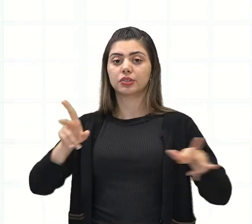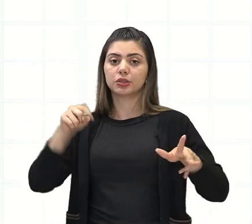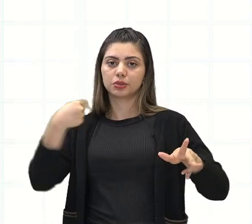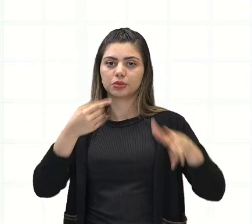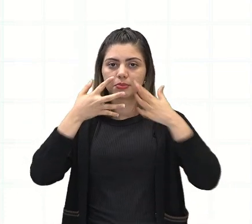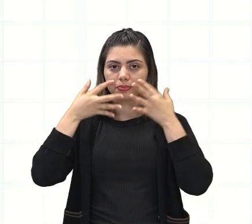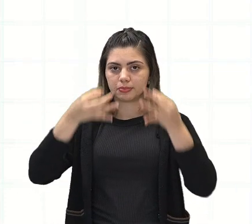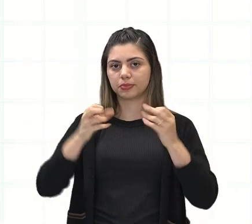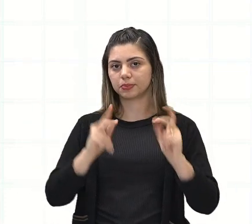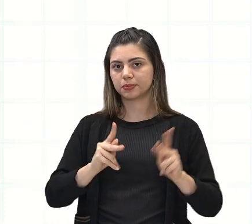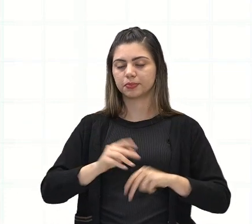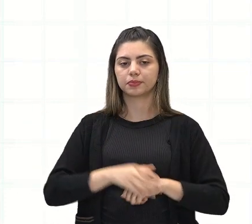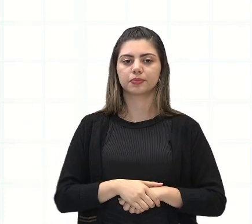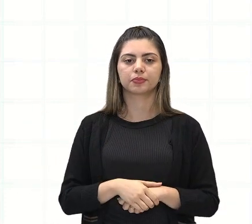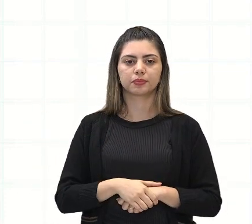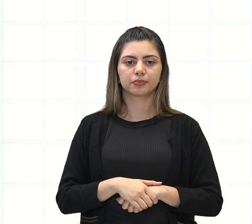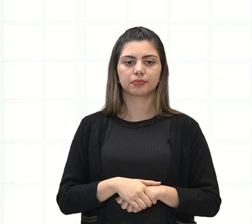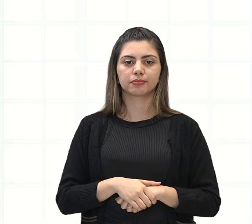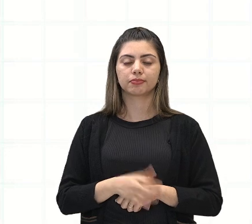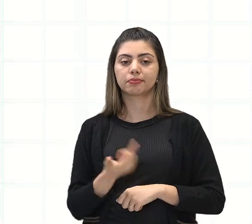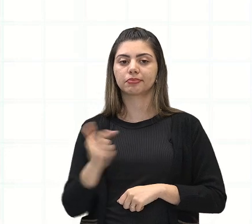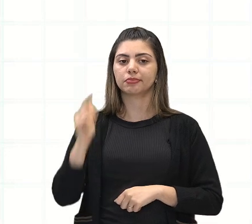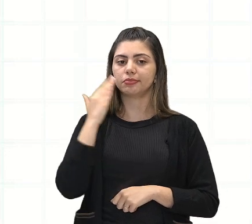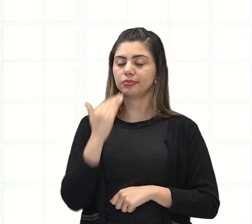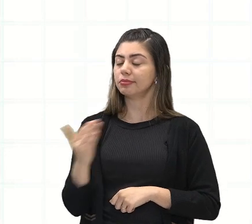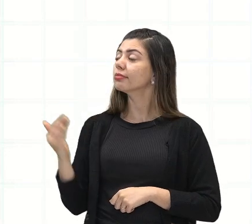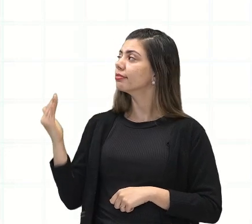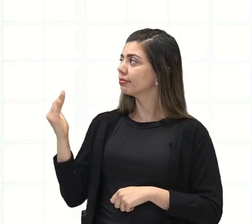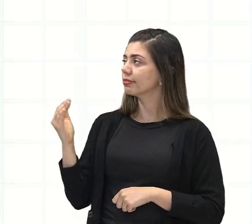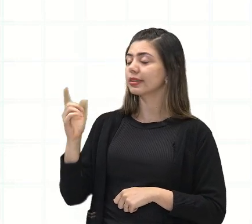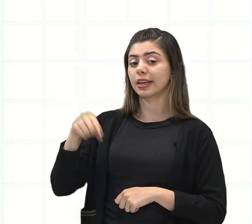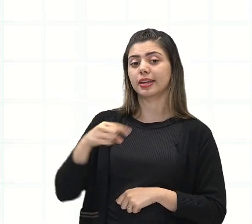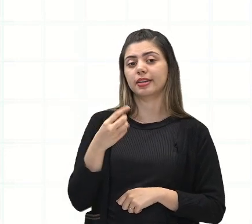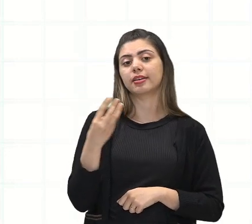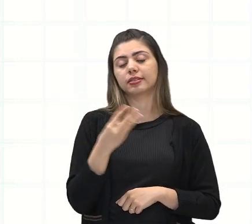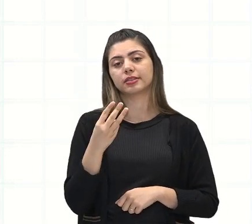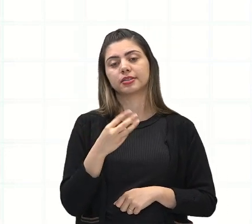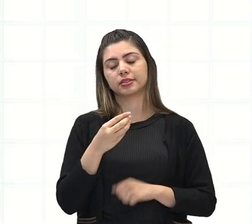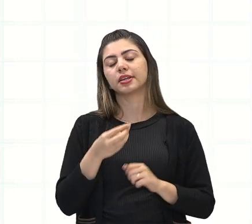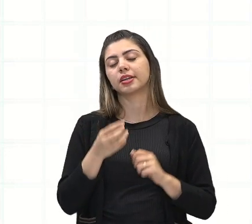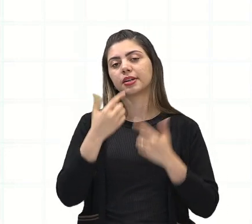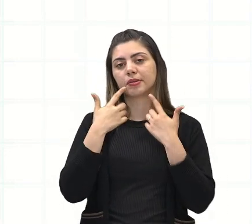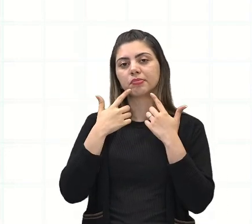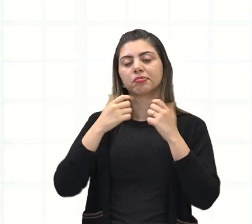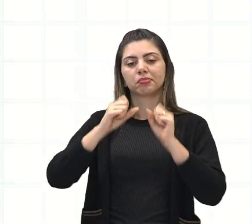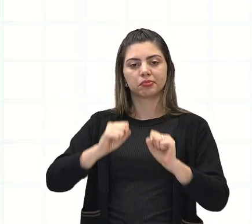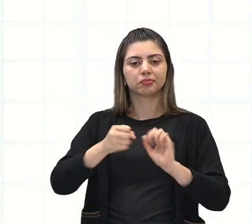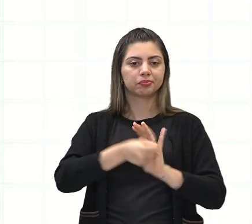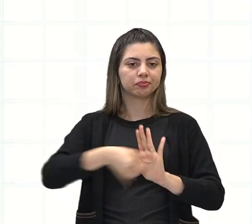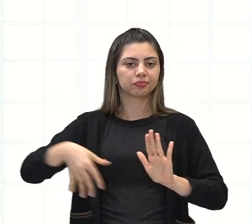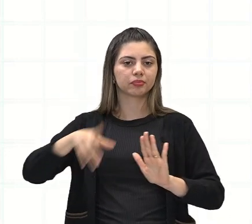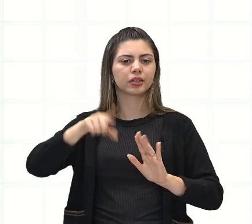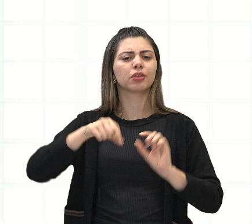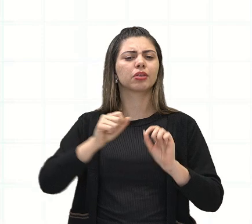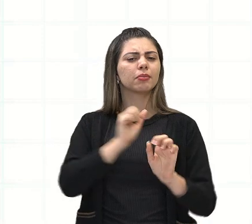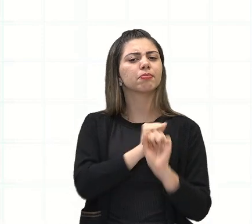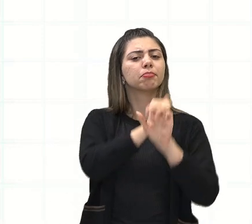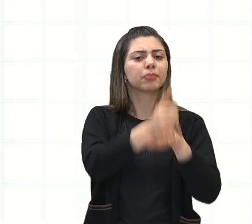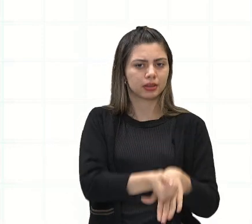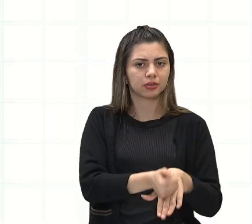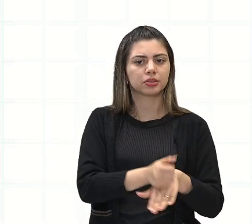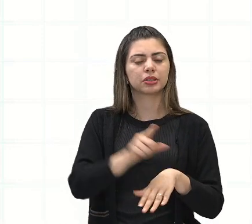encontrar. Metonímia, nossa terceira figura de palavra, A metonímia é uma figura de linguagem que consiste